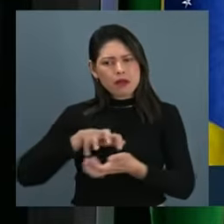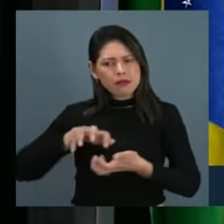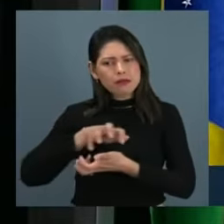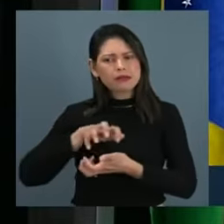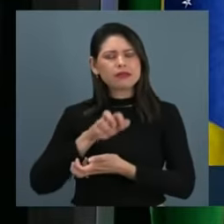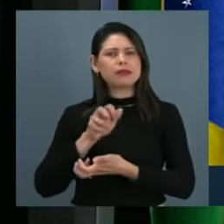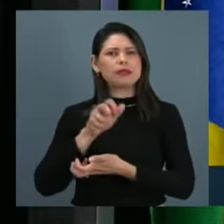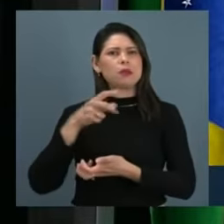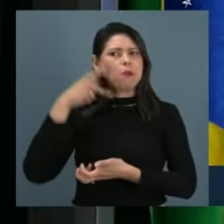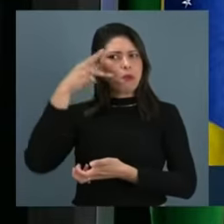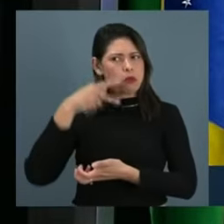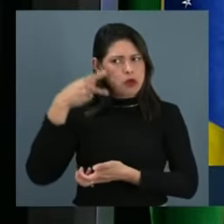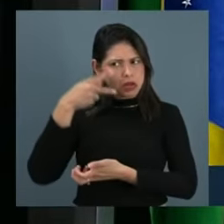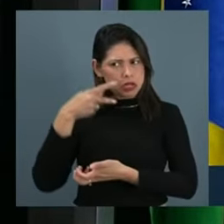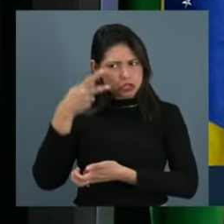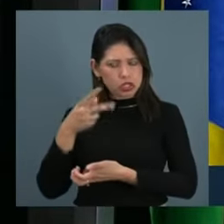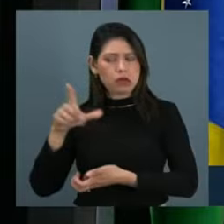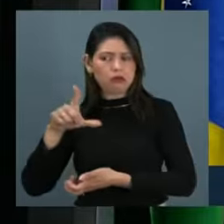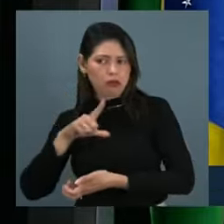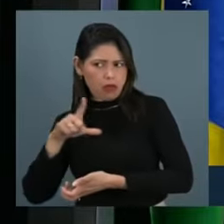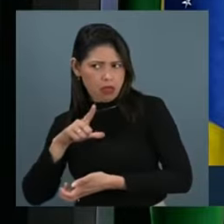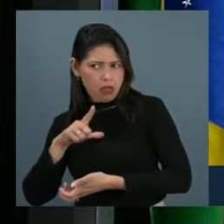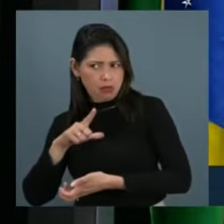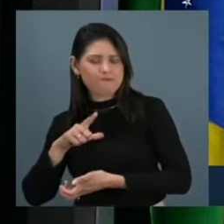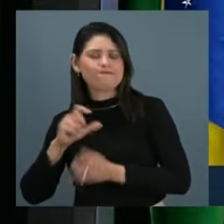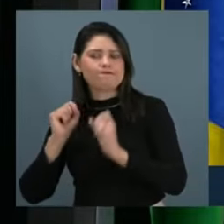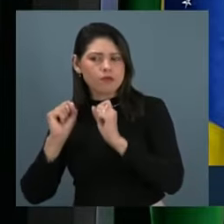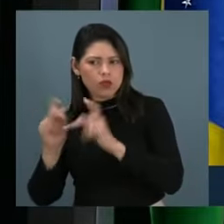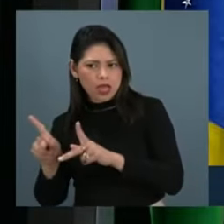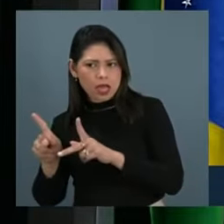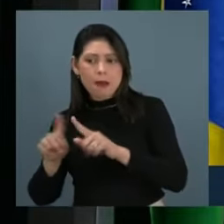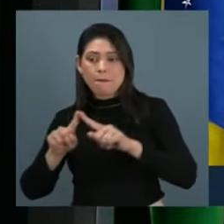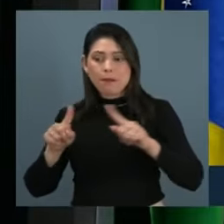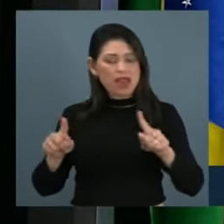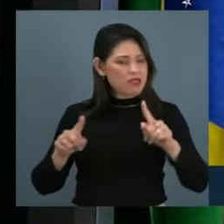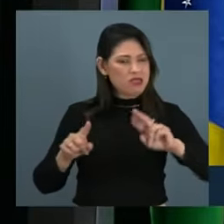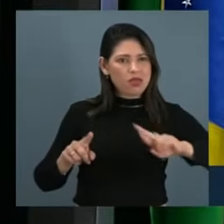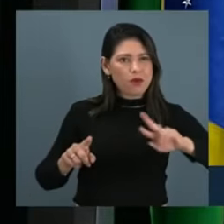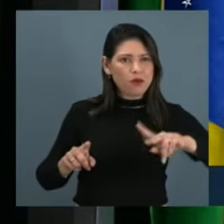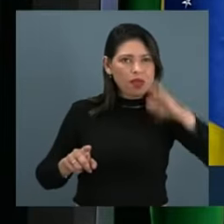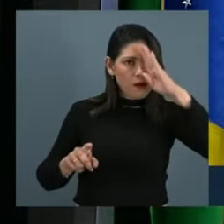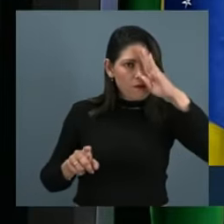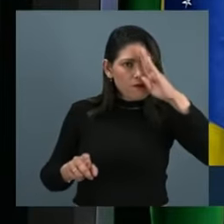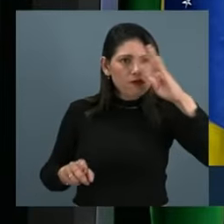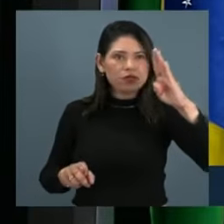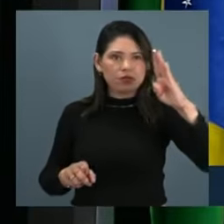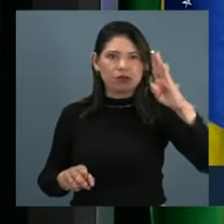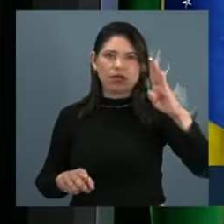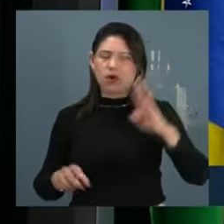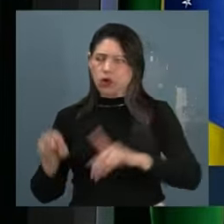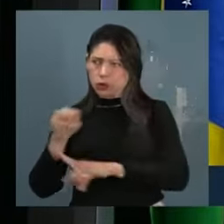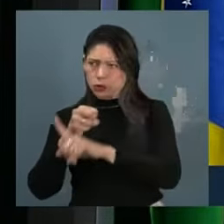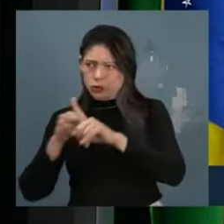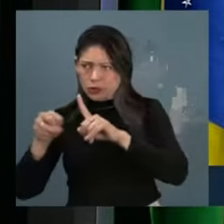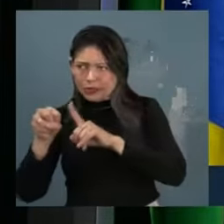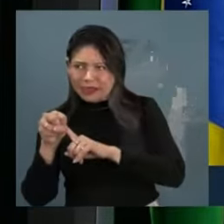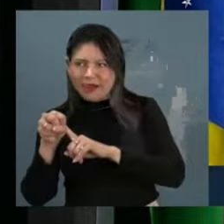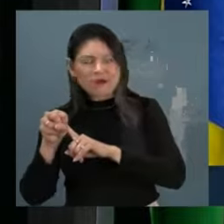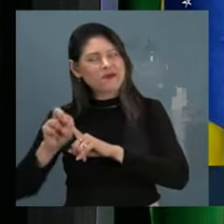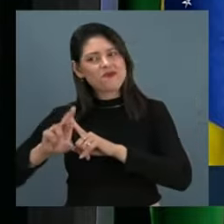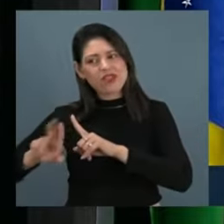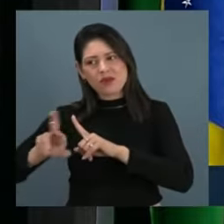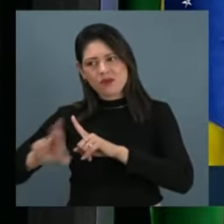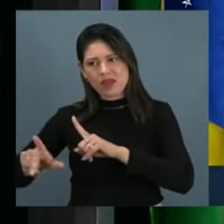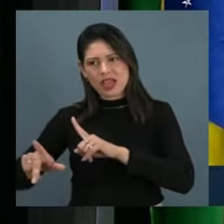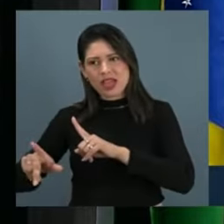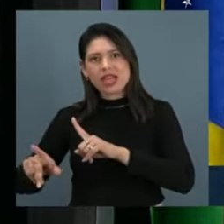política. Existe, mas não é a fundamental. Não é uma crise social também, embora exista